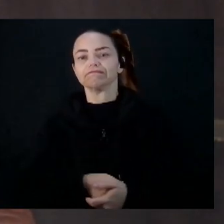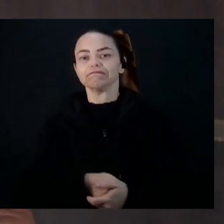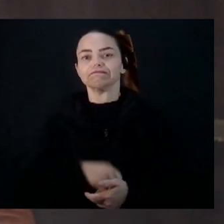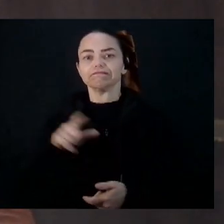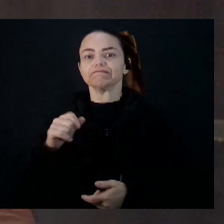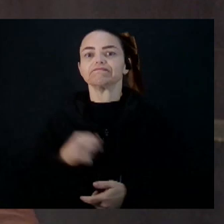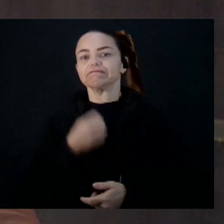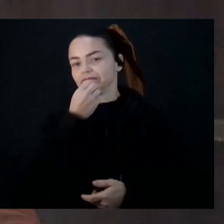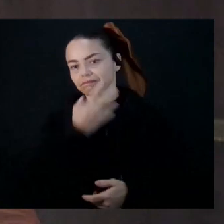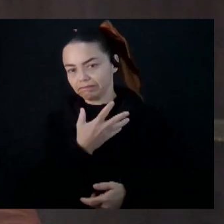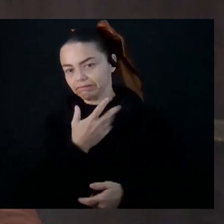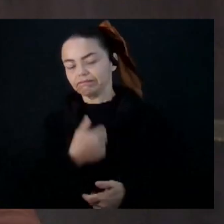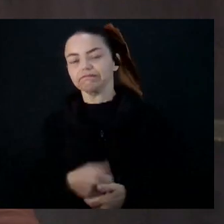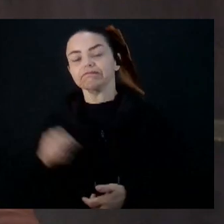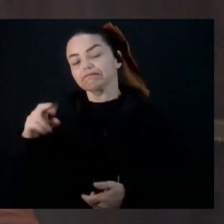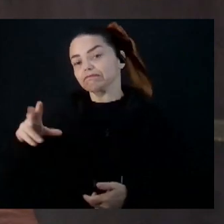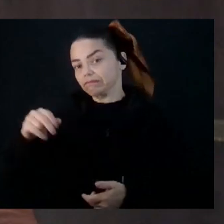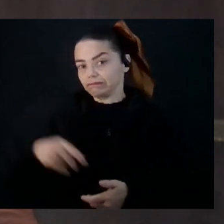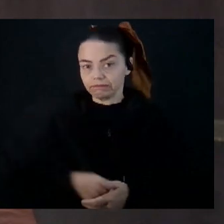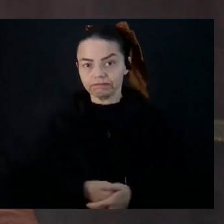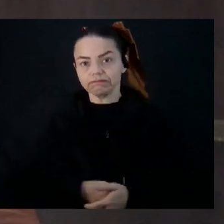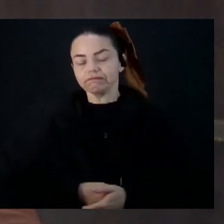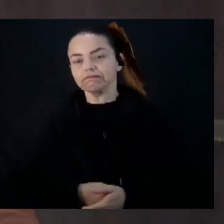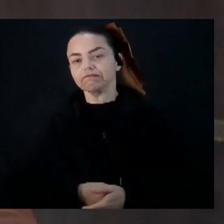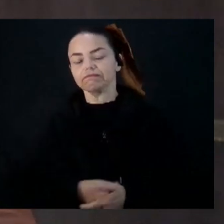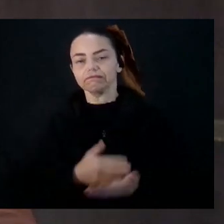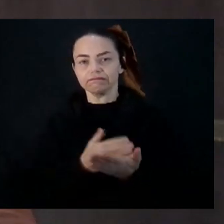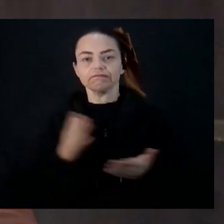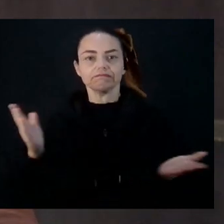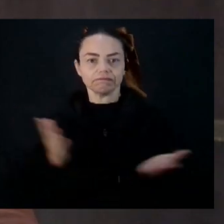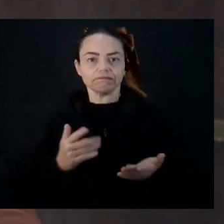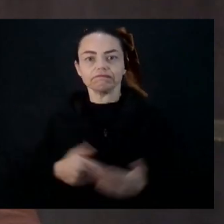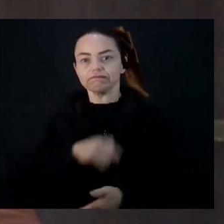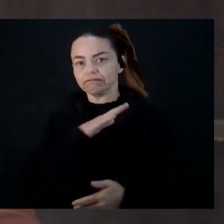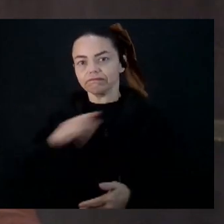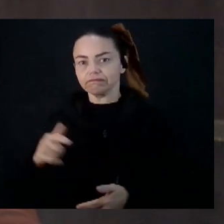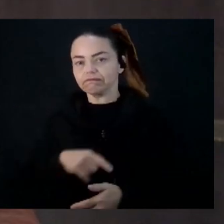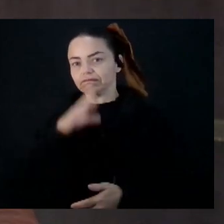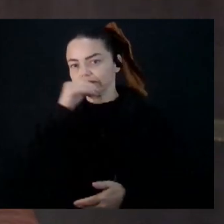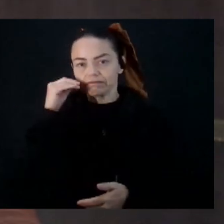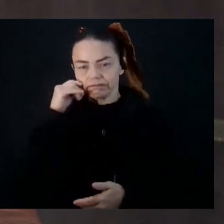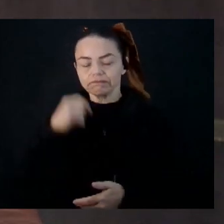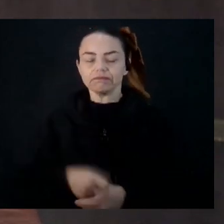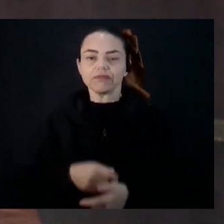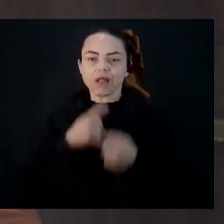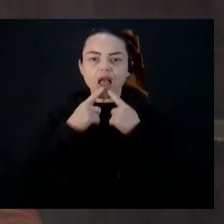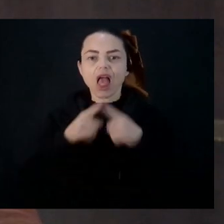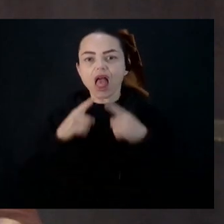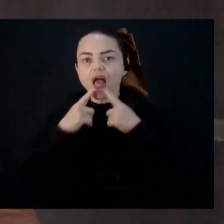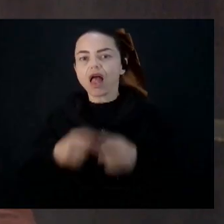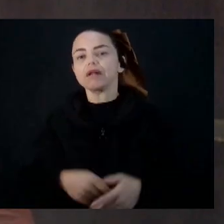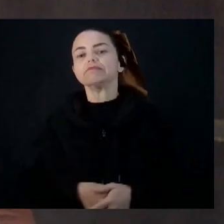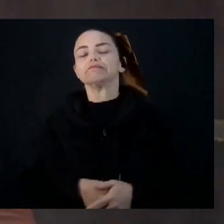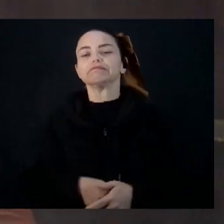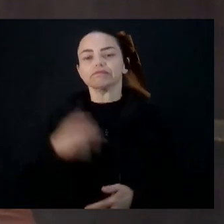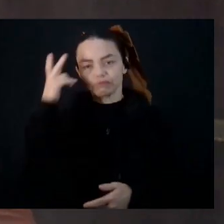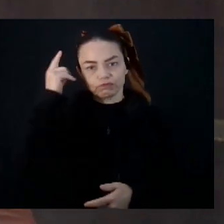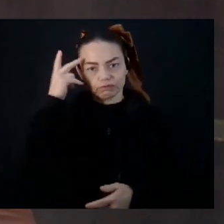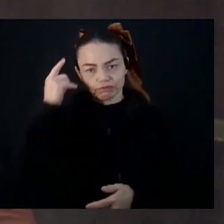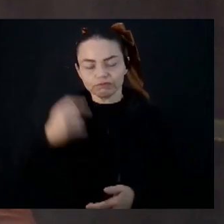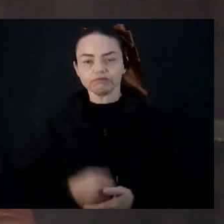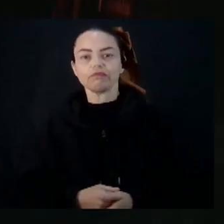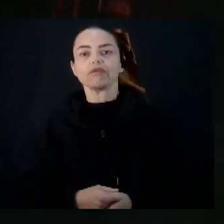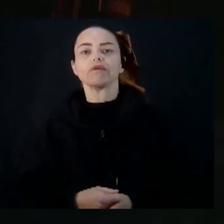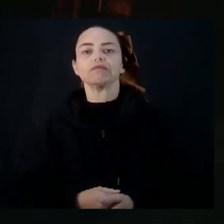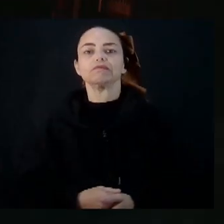positiva. Mas, assim, de início, a criança ou adolescente entrar reclamando, faz parte. Exatamente, faz